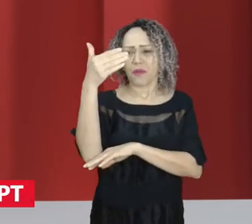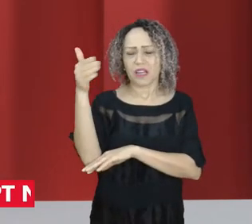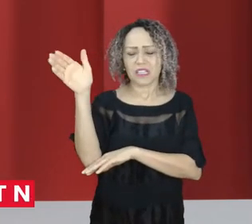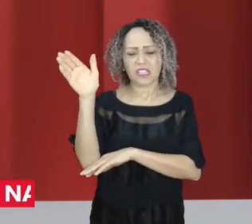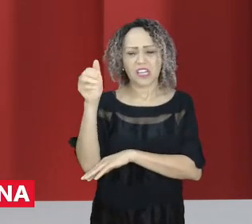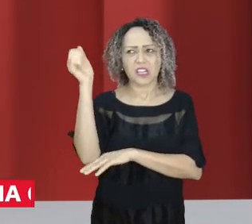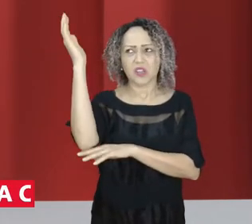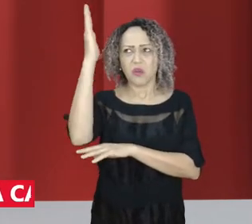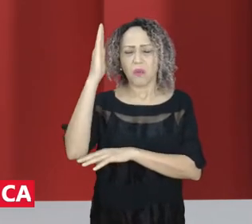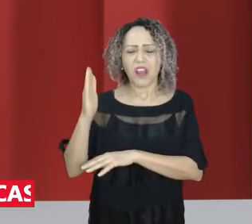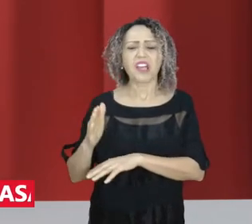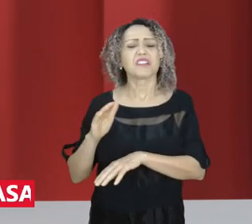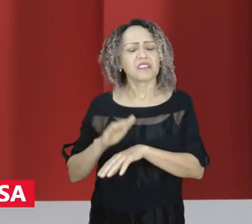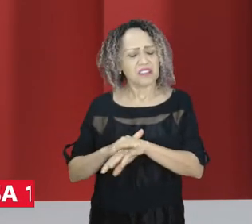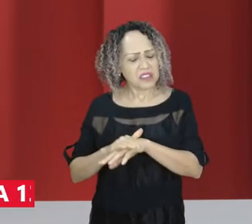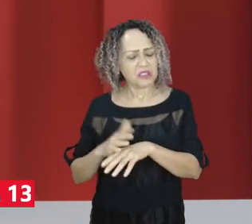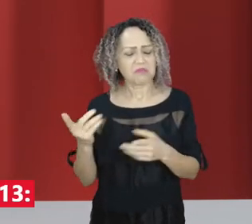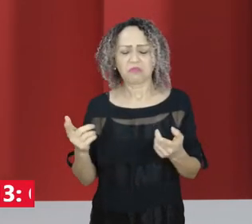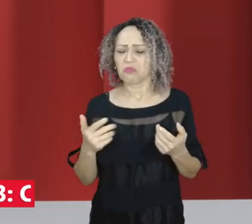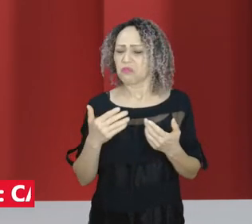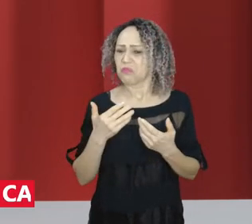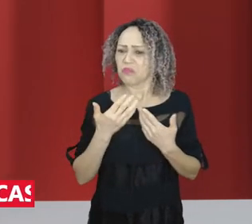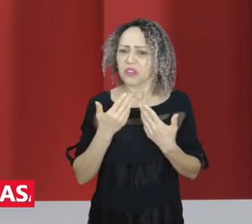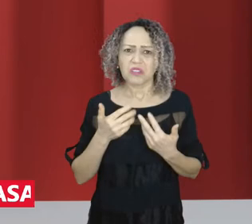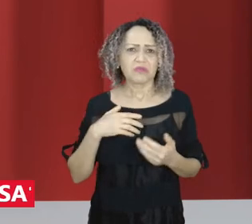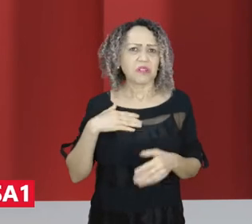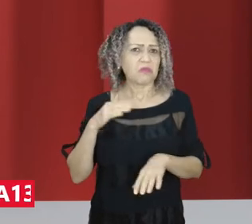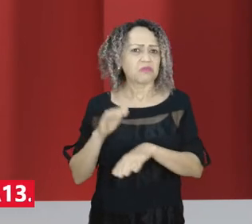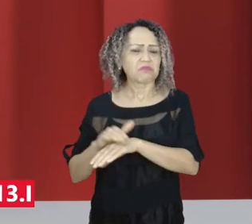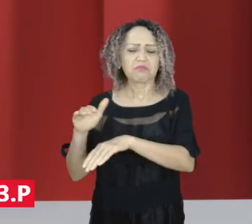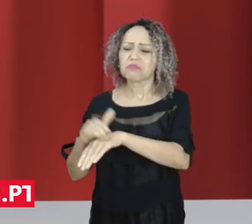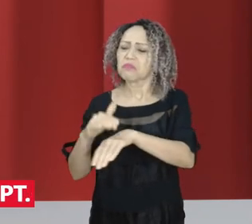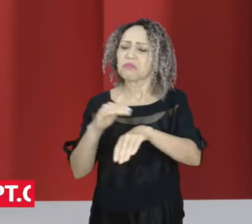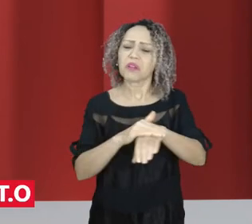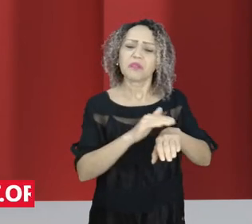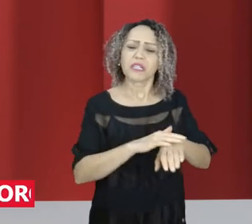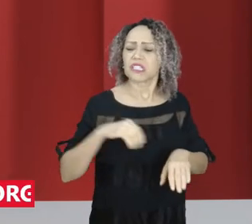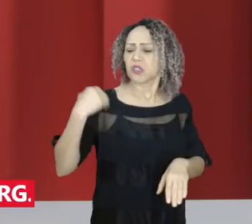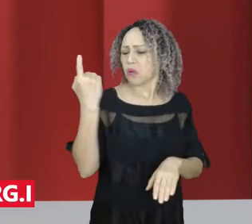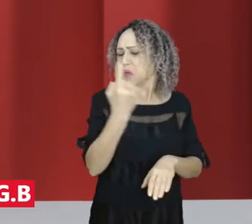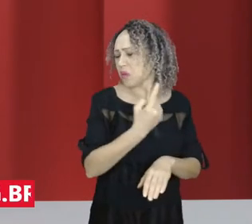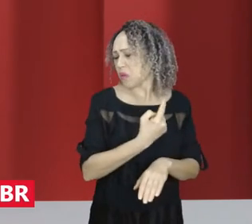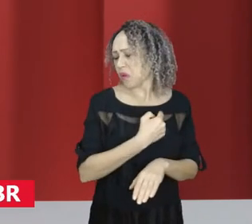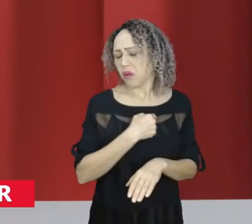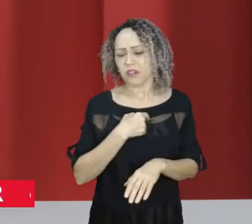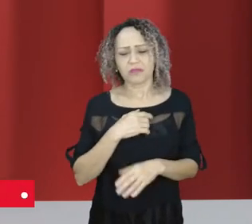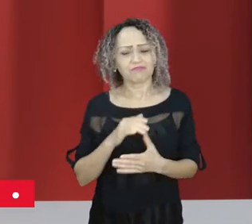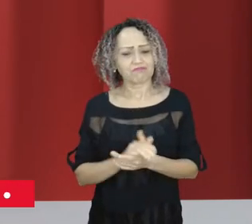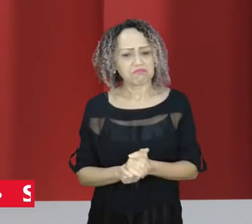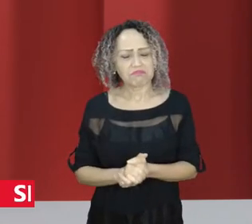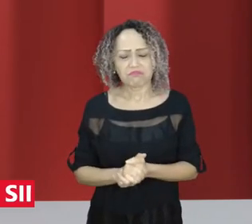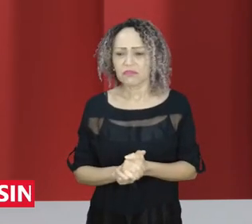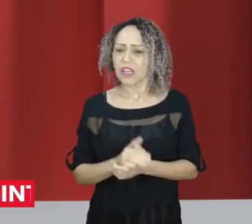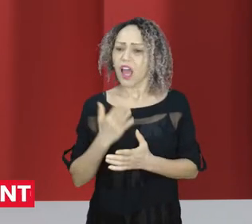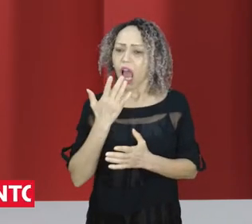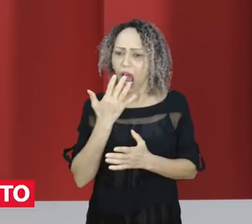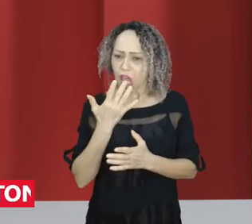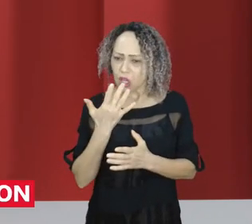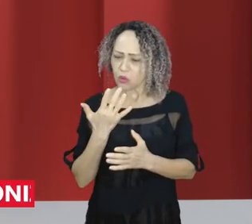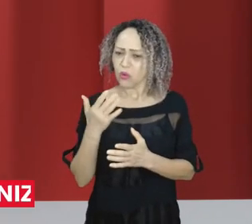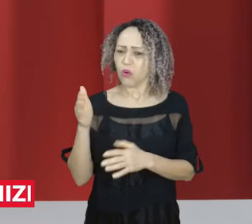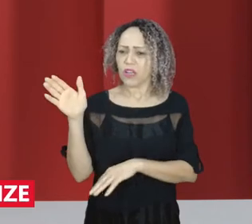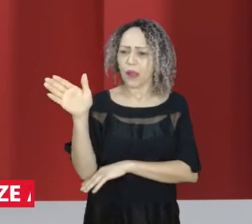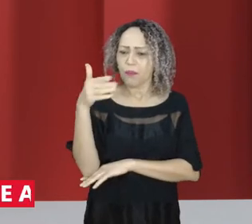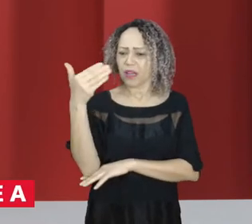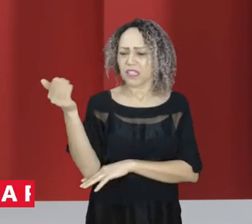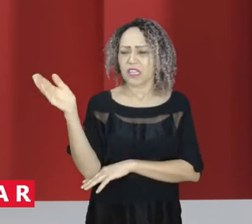PT, adesivos do PT. Ela não tá se furtando a usar as cores do Brasil. Muito